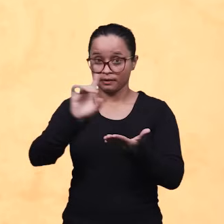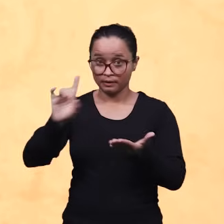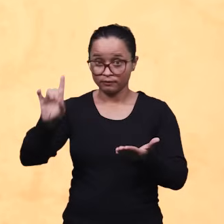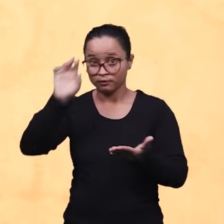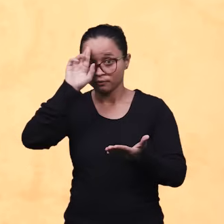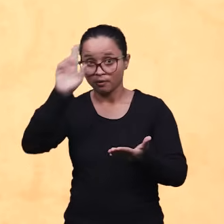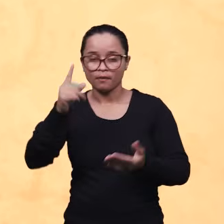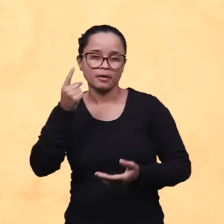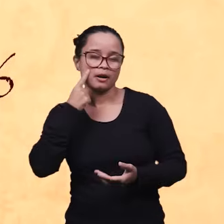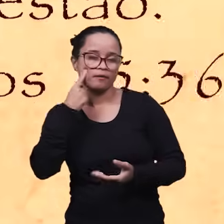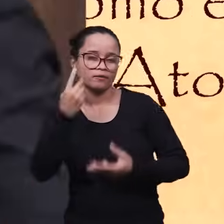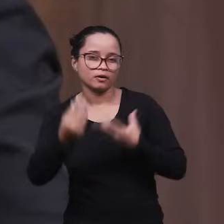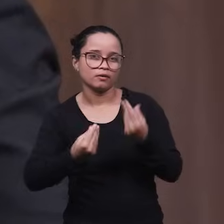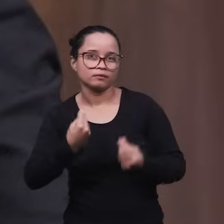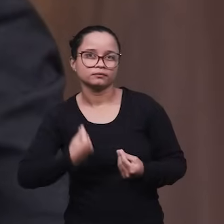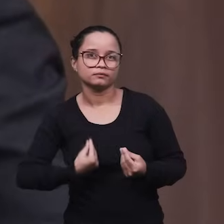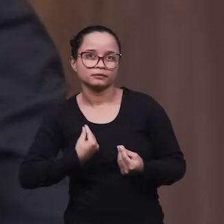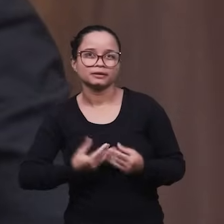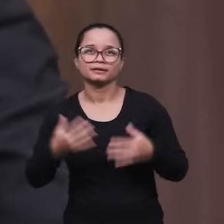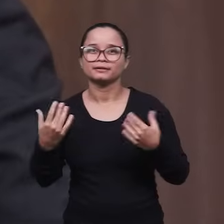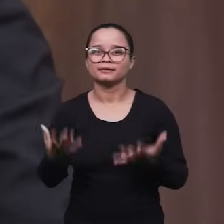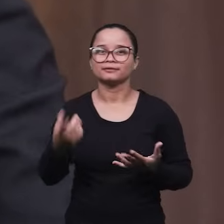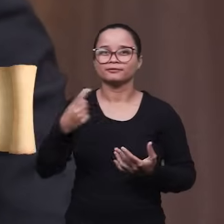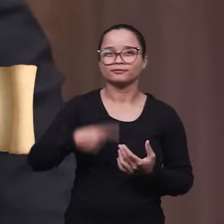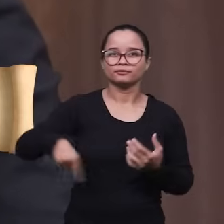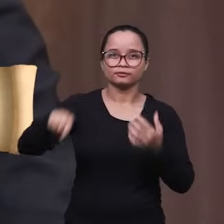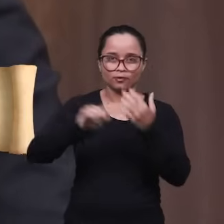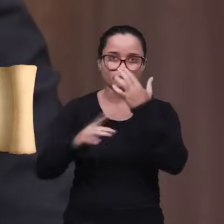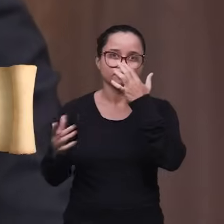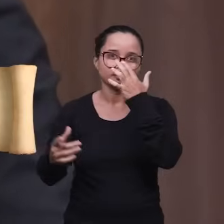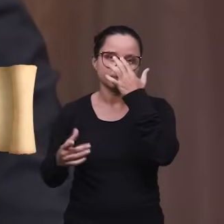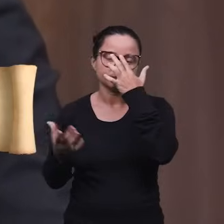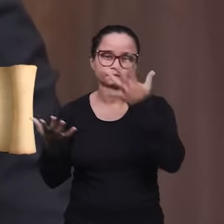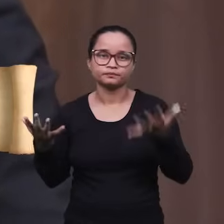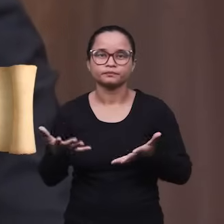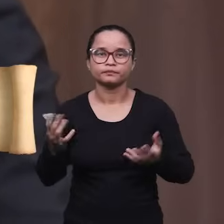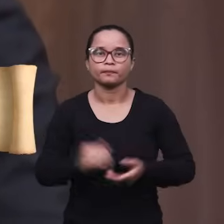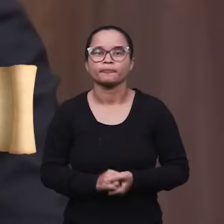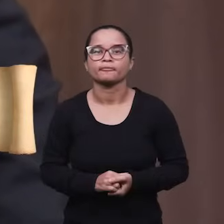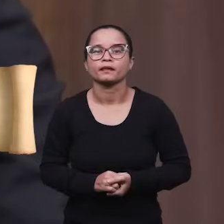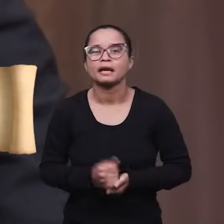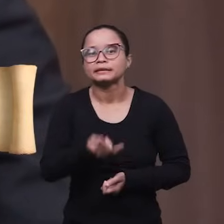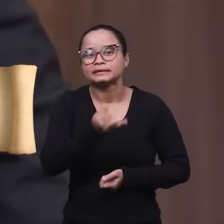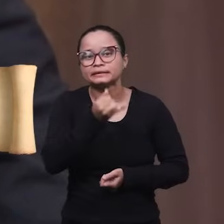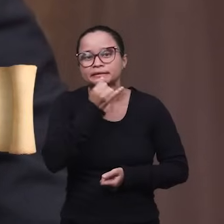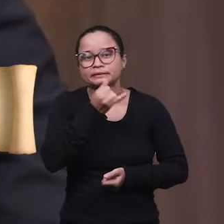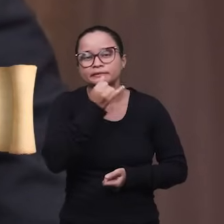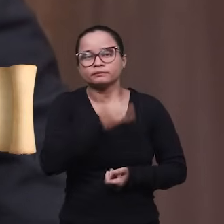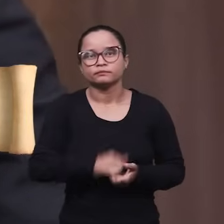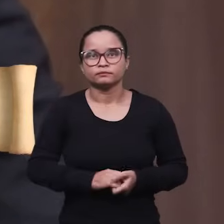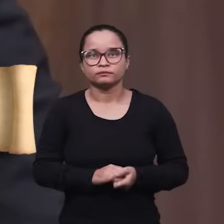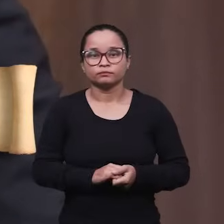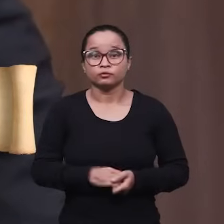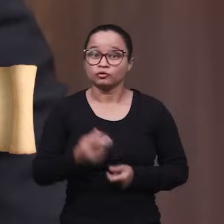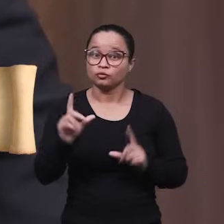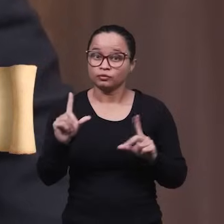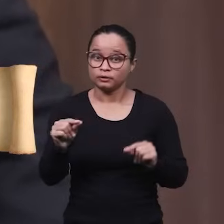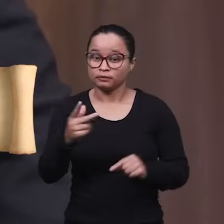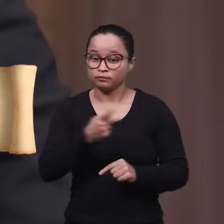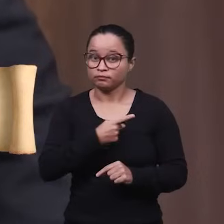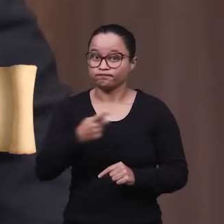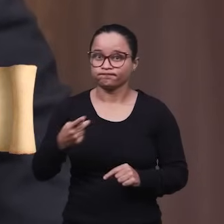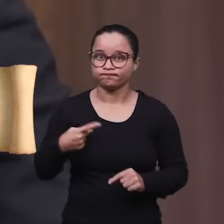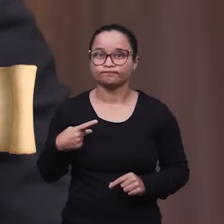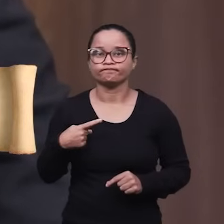estão. E isso nos coloca um grande exemplo de um pastor